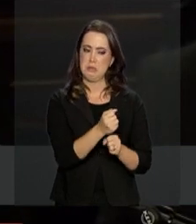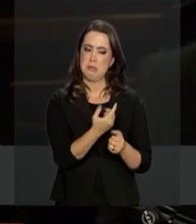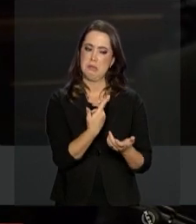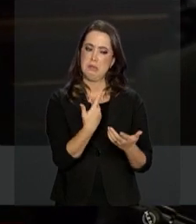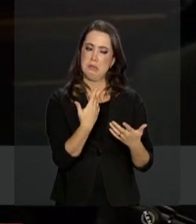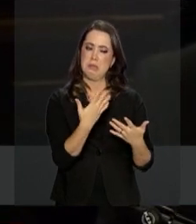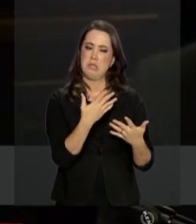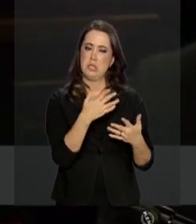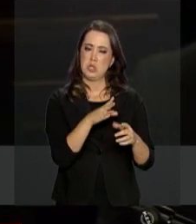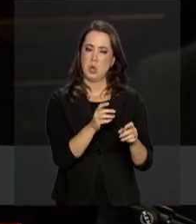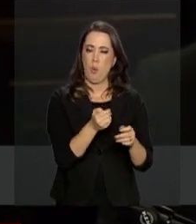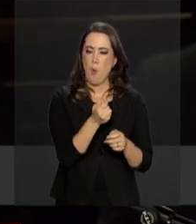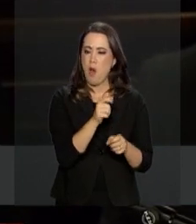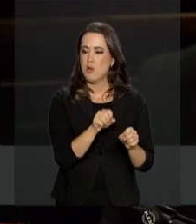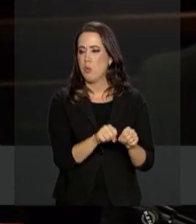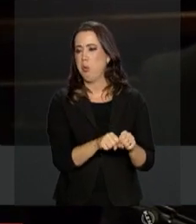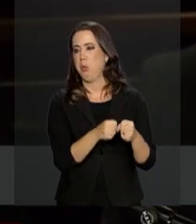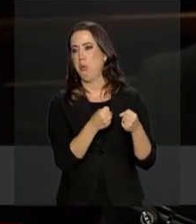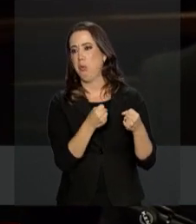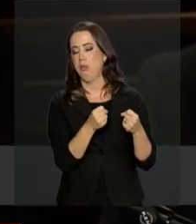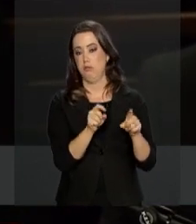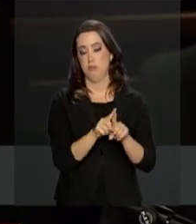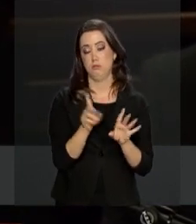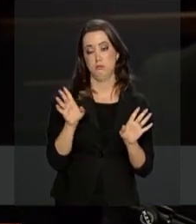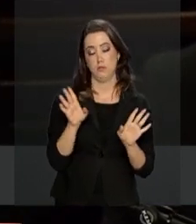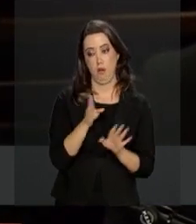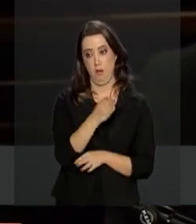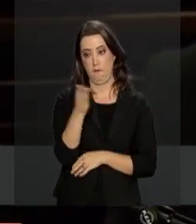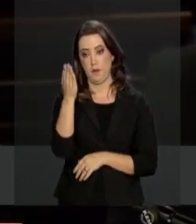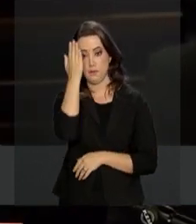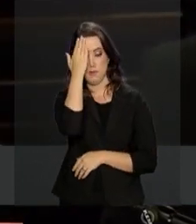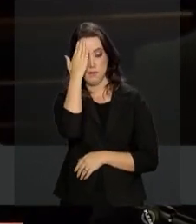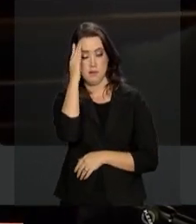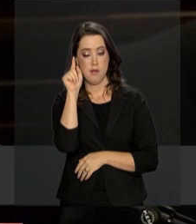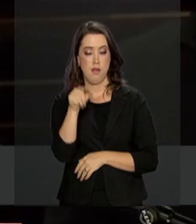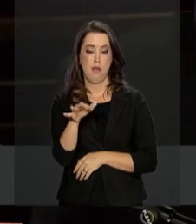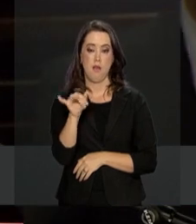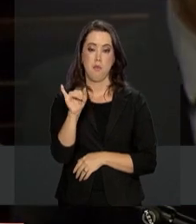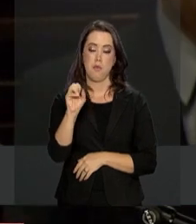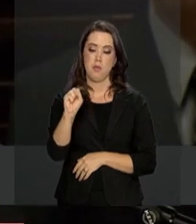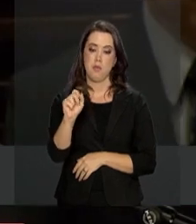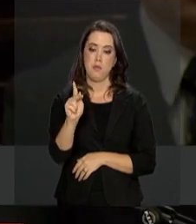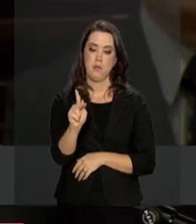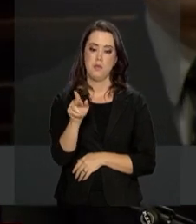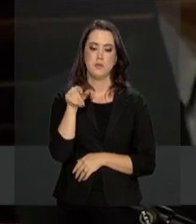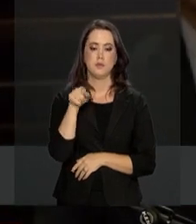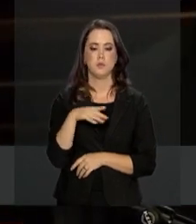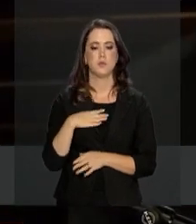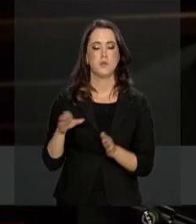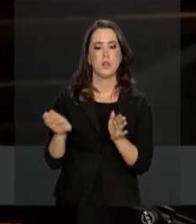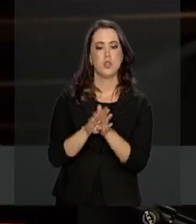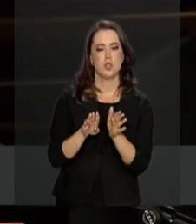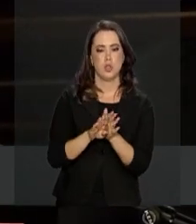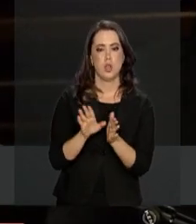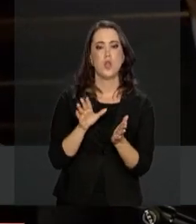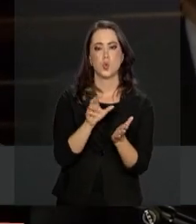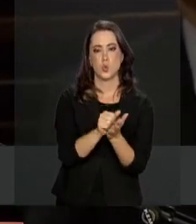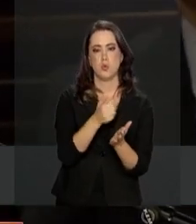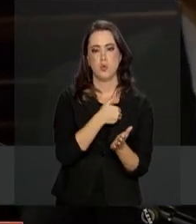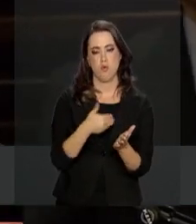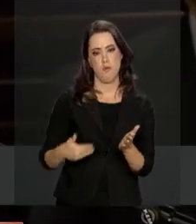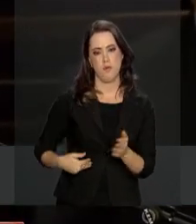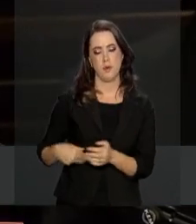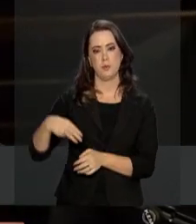paulo dizia você sabe que aqui estou a fiesp posso posso dizê lo você sabe quando cheguei ao governo em